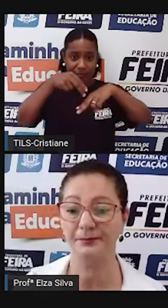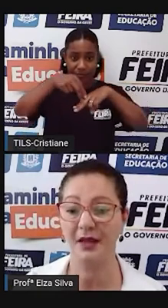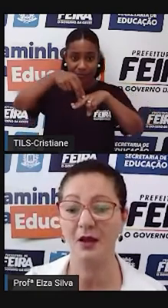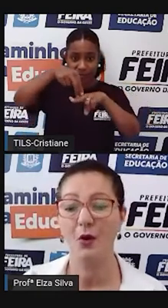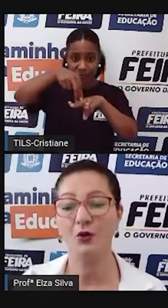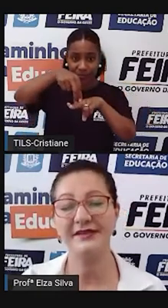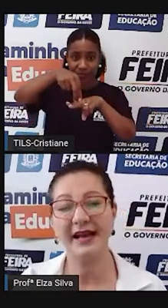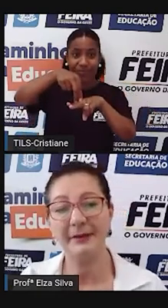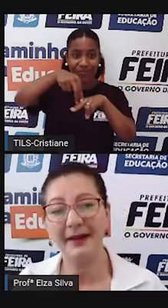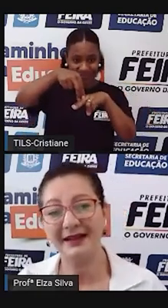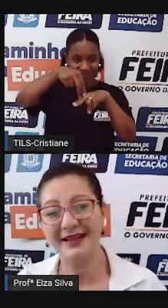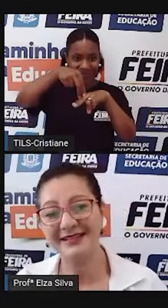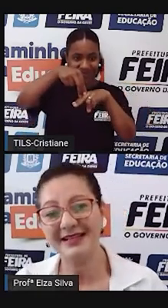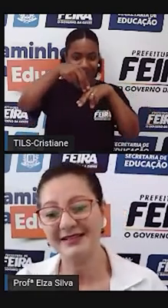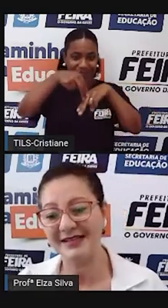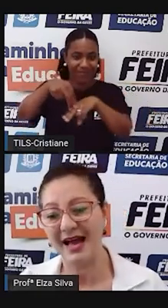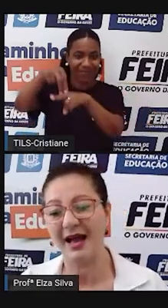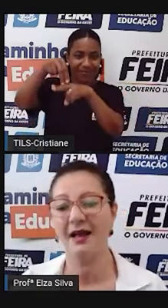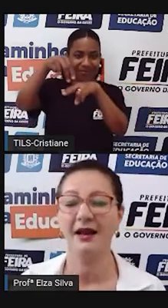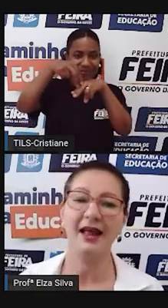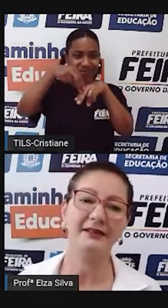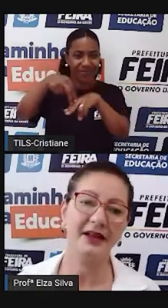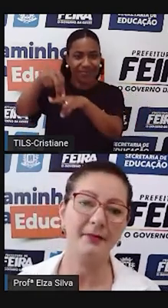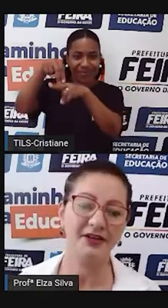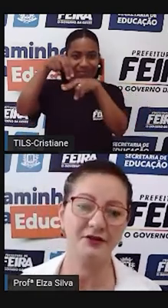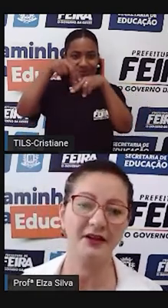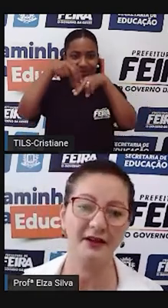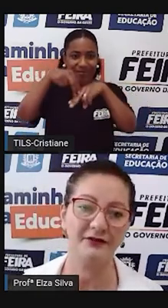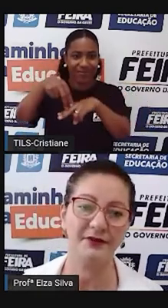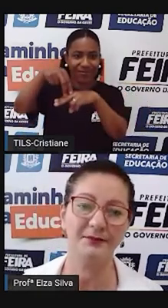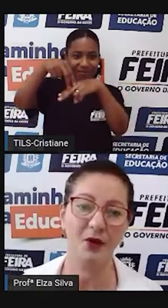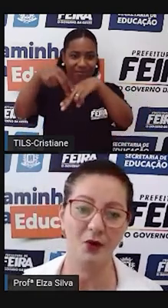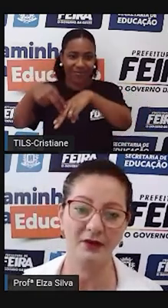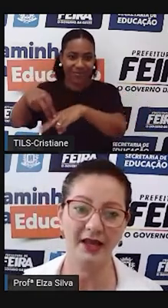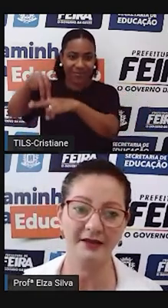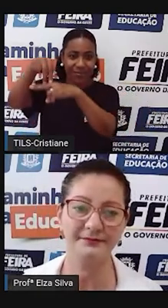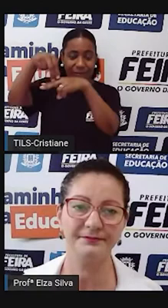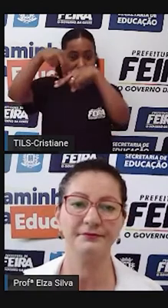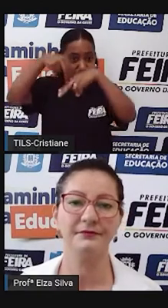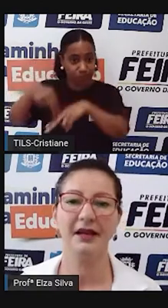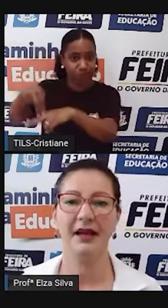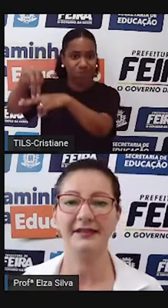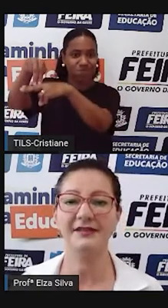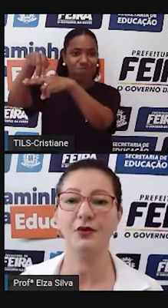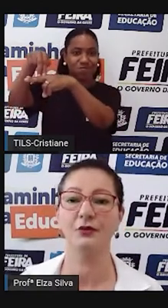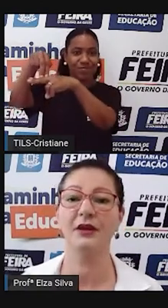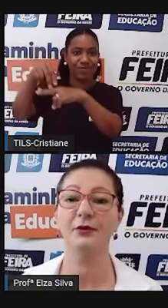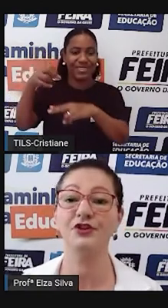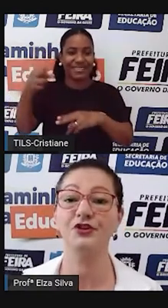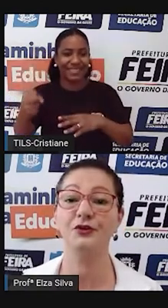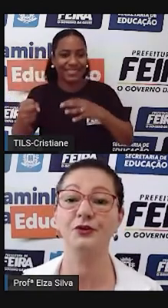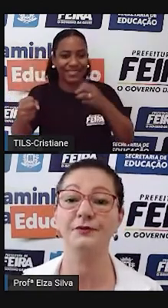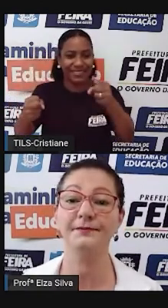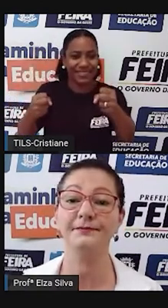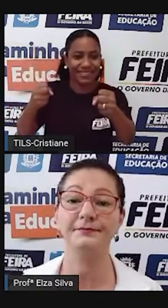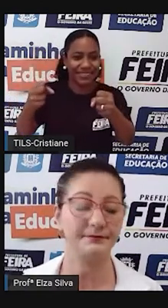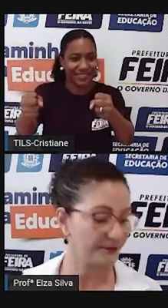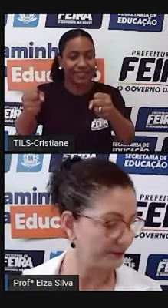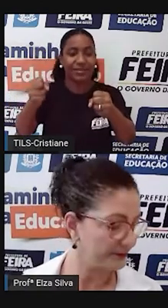esqui, usada para deslizar ladeira abaixo na neve. Ok? Let's go. Number